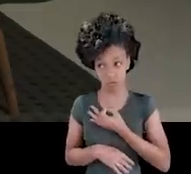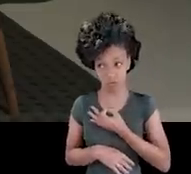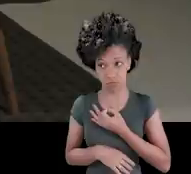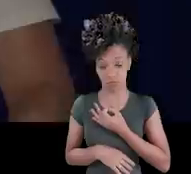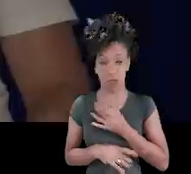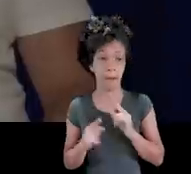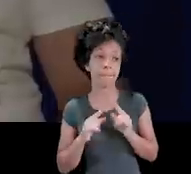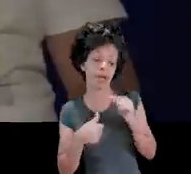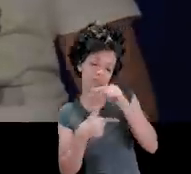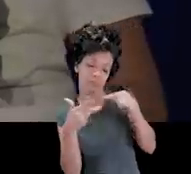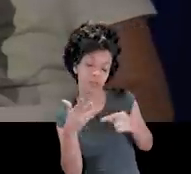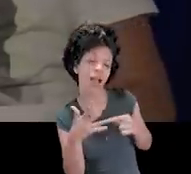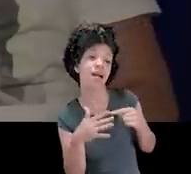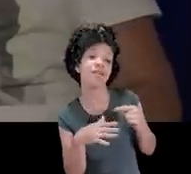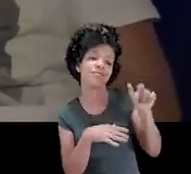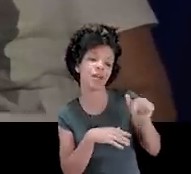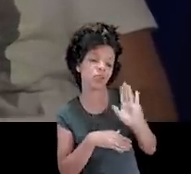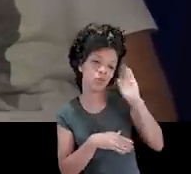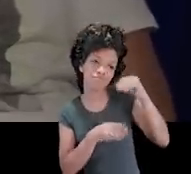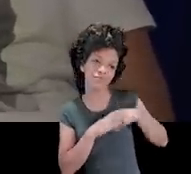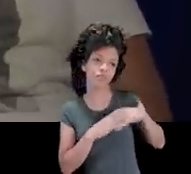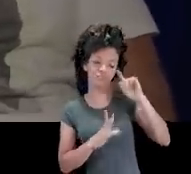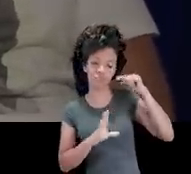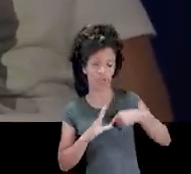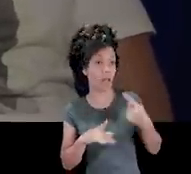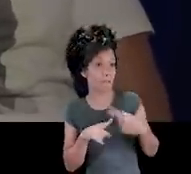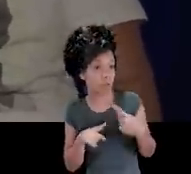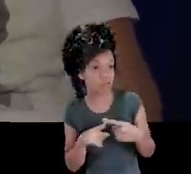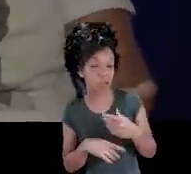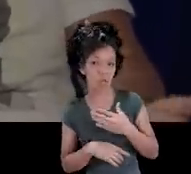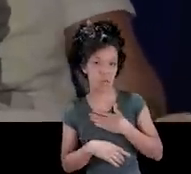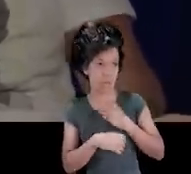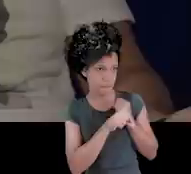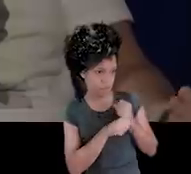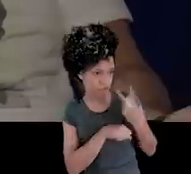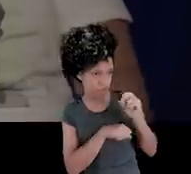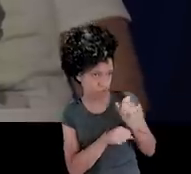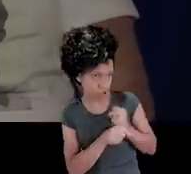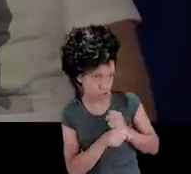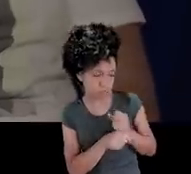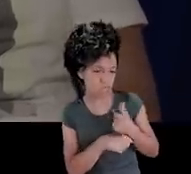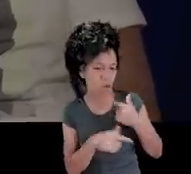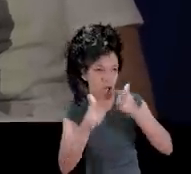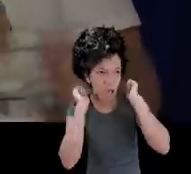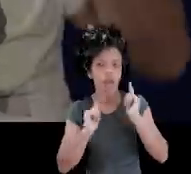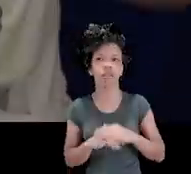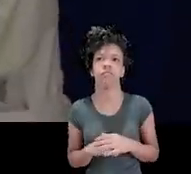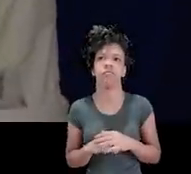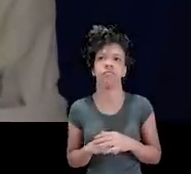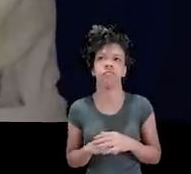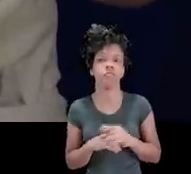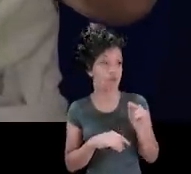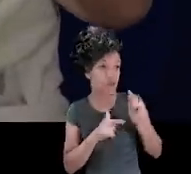Mas são os critérios que, que a pessoa traz dentro dela, né? Porque, pelo menos no meu tempo, com 20 anos, eu já ficando careca, era